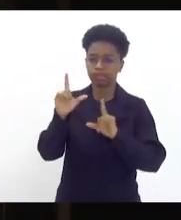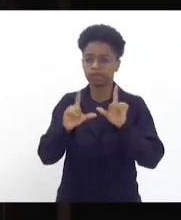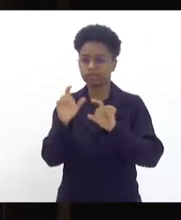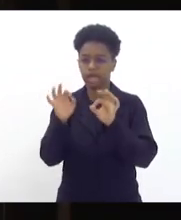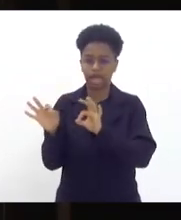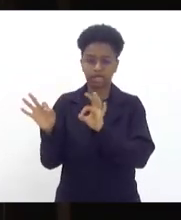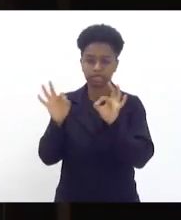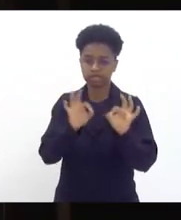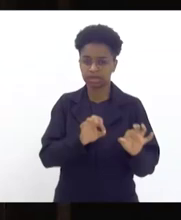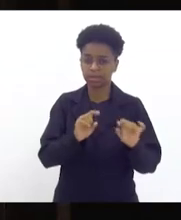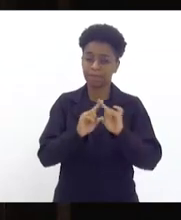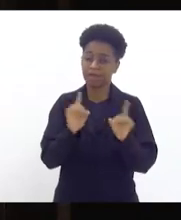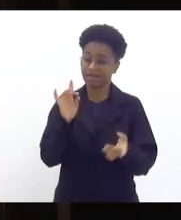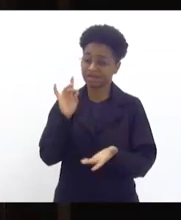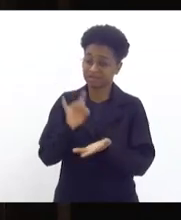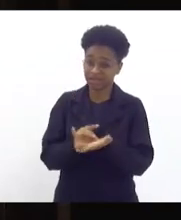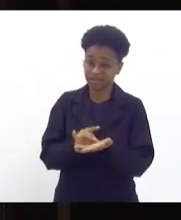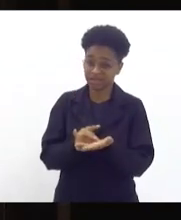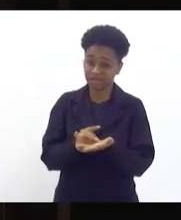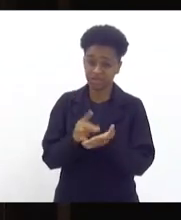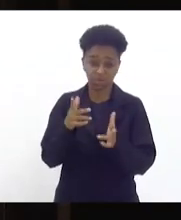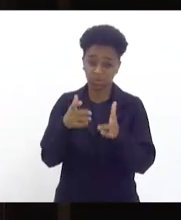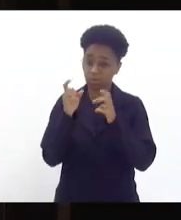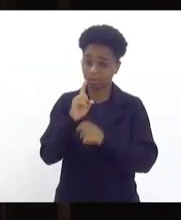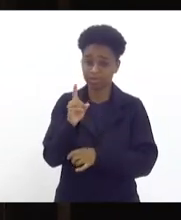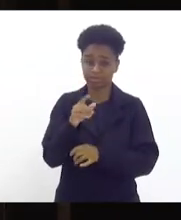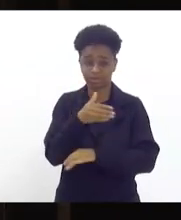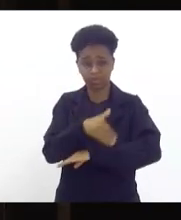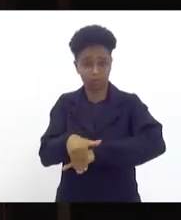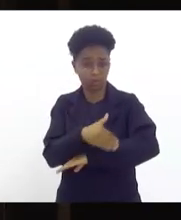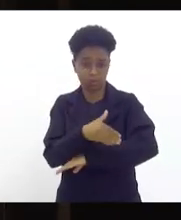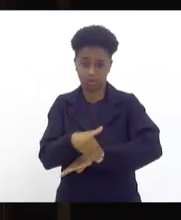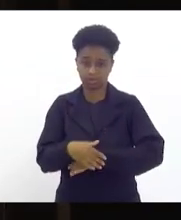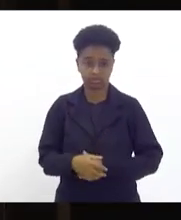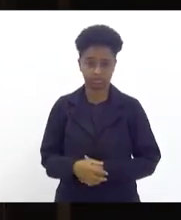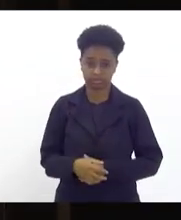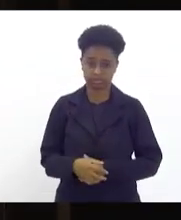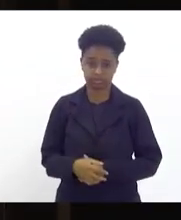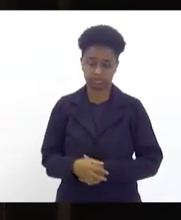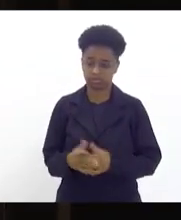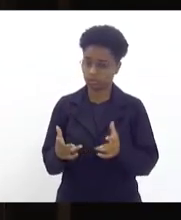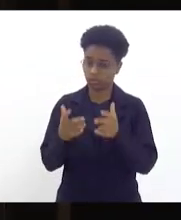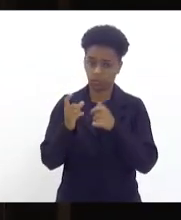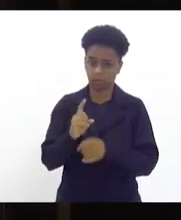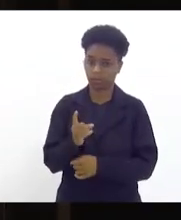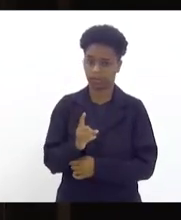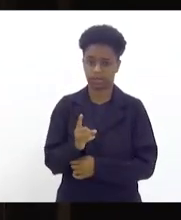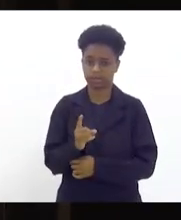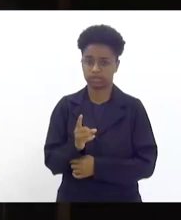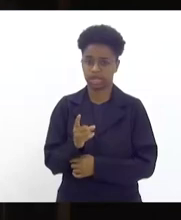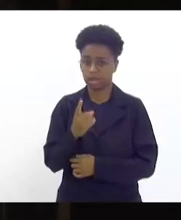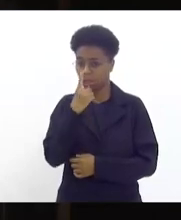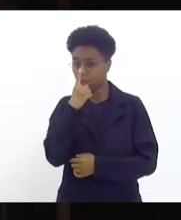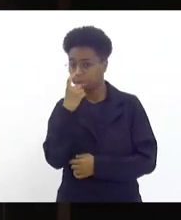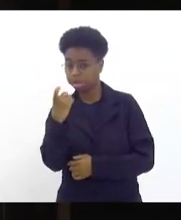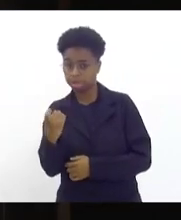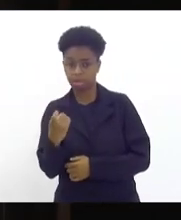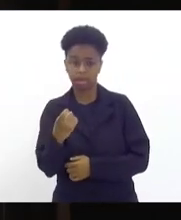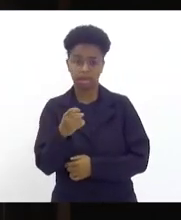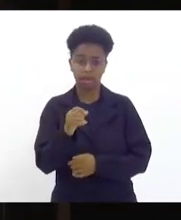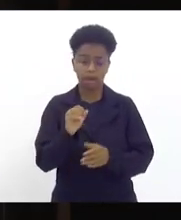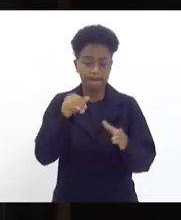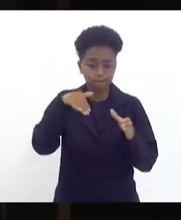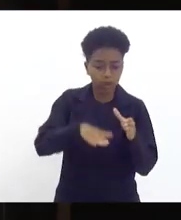e na realidade não vê o que tá na rua o buraco o mau cheiro